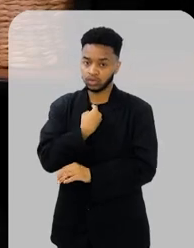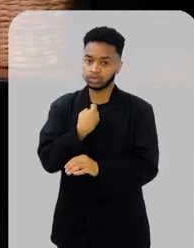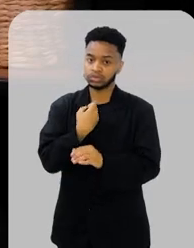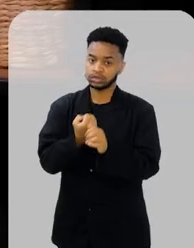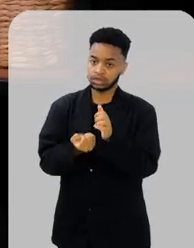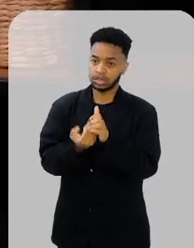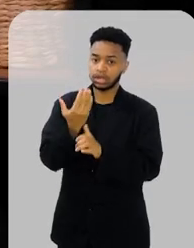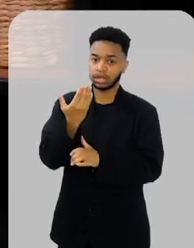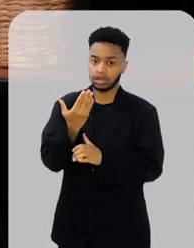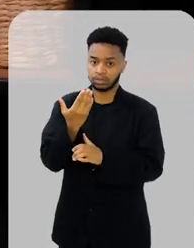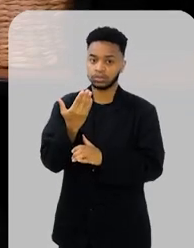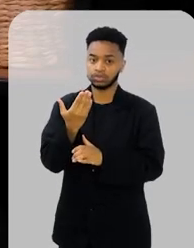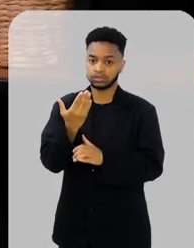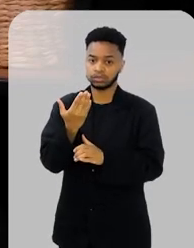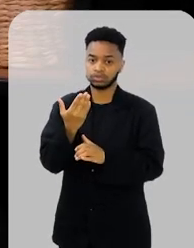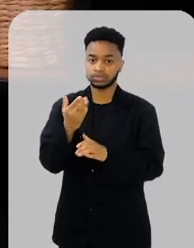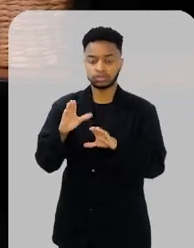Nós